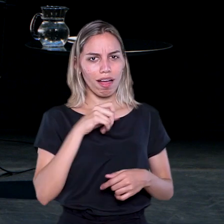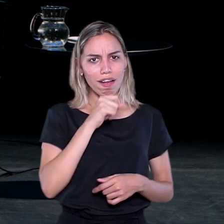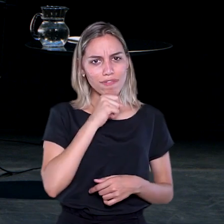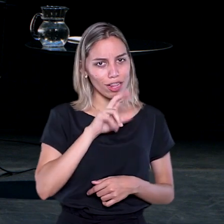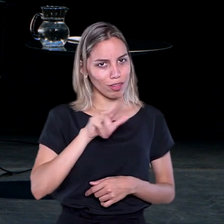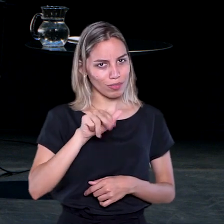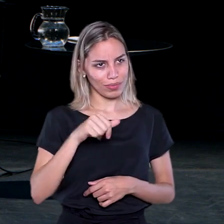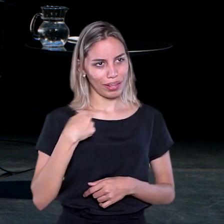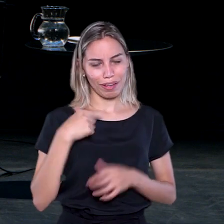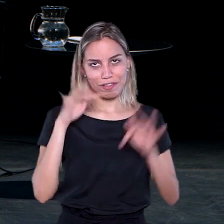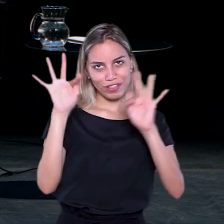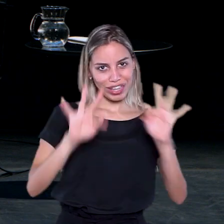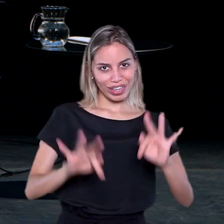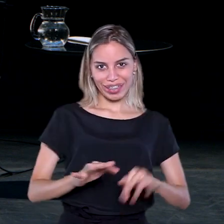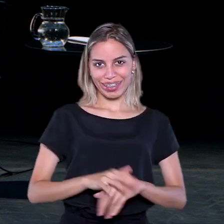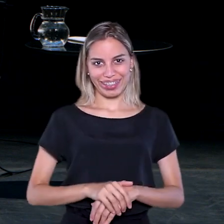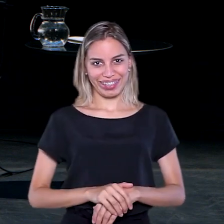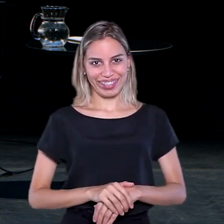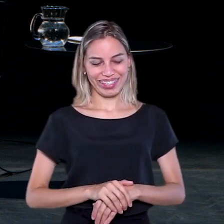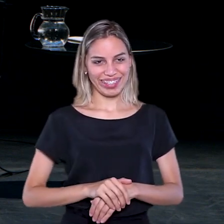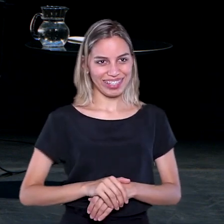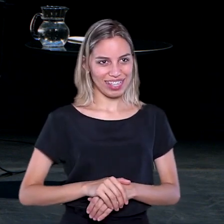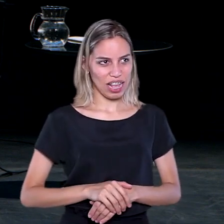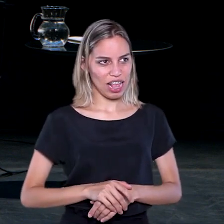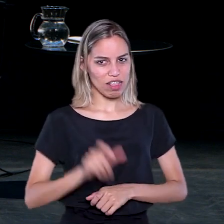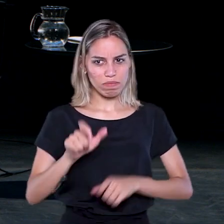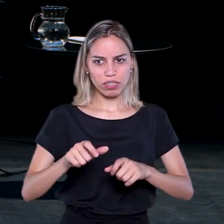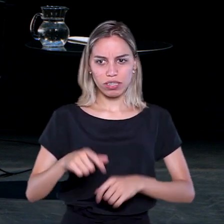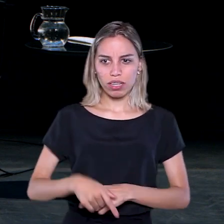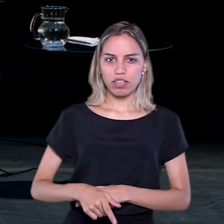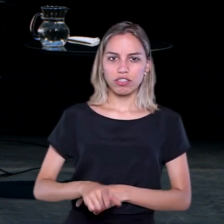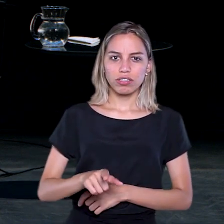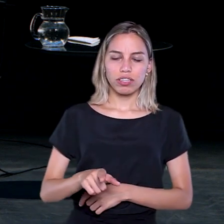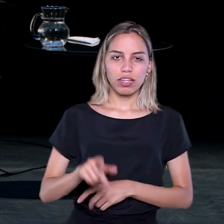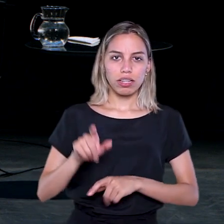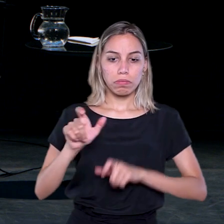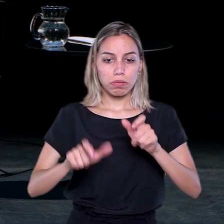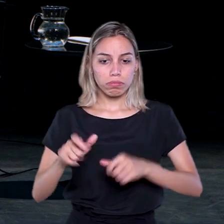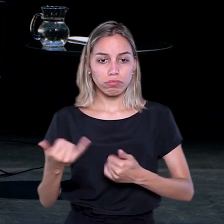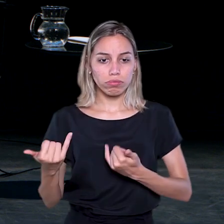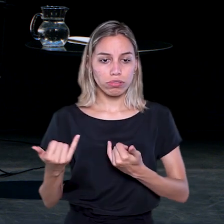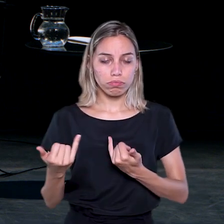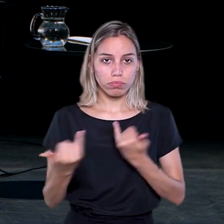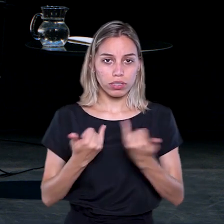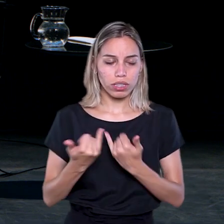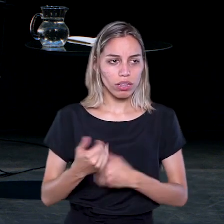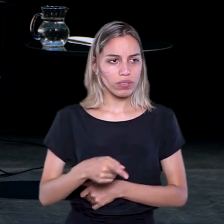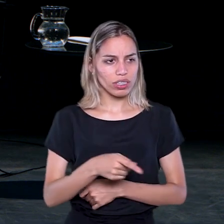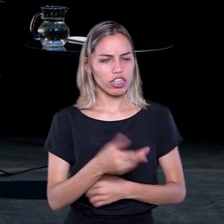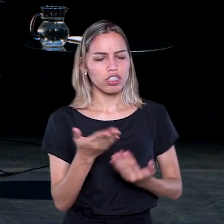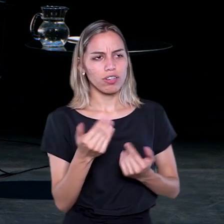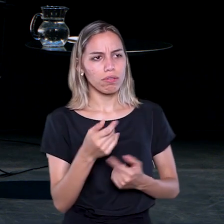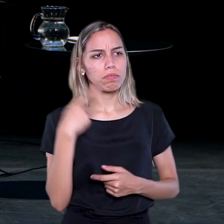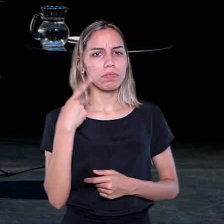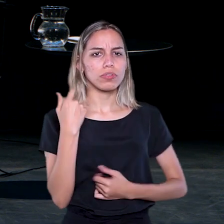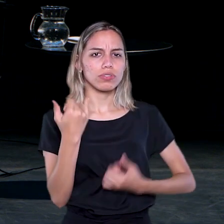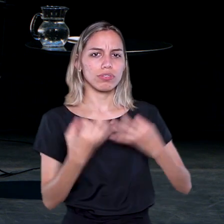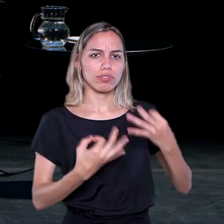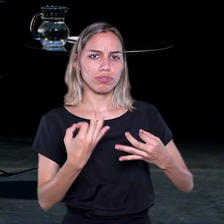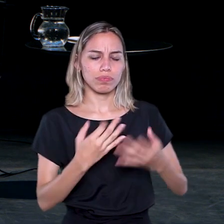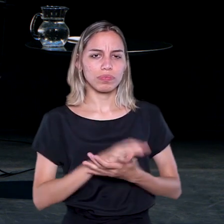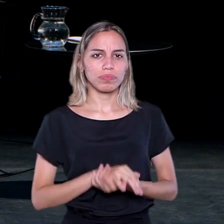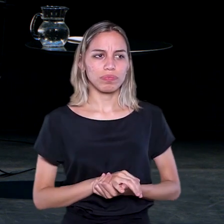feliz com isso, né? Porque eu vou estar lá para a aposentadoria compulsória e vão dizer que eu sou muito jovem para ser promotora de justiça, porque não é sobre isso, né? E